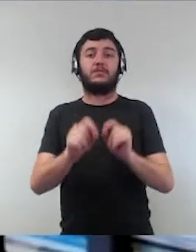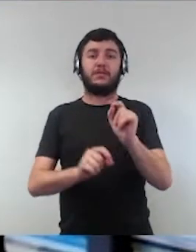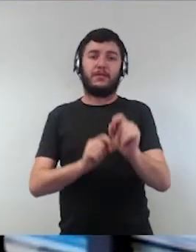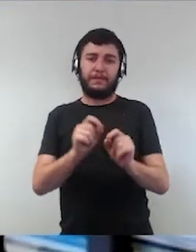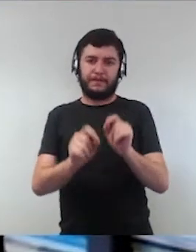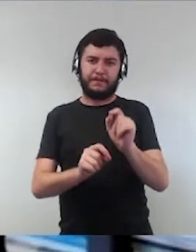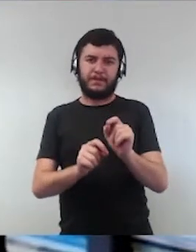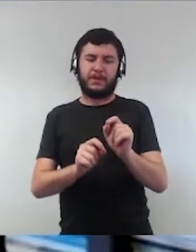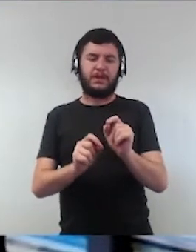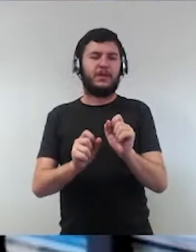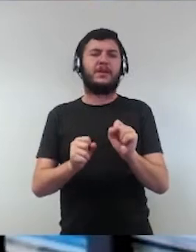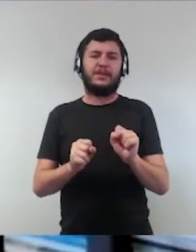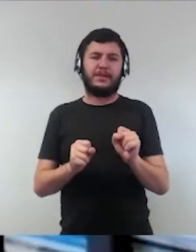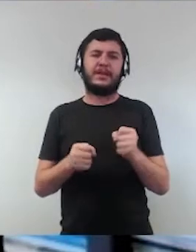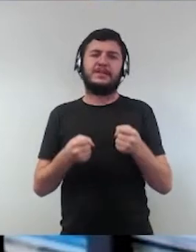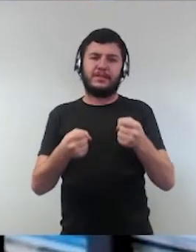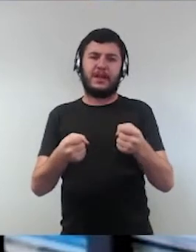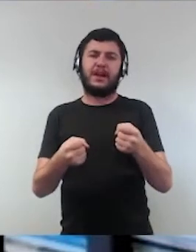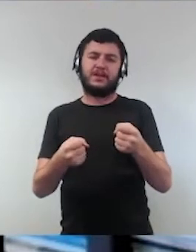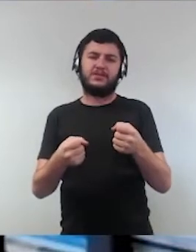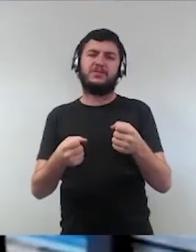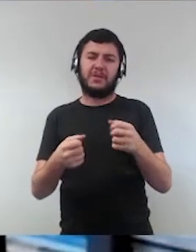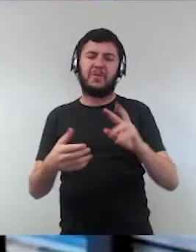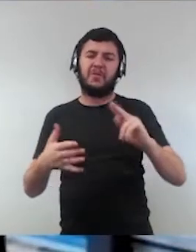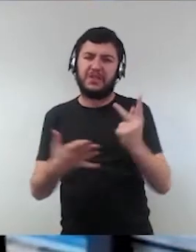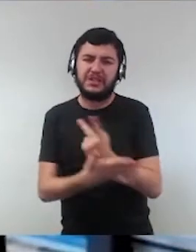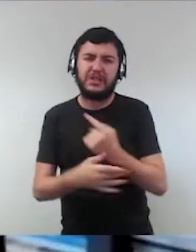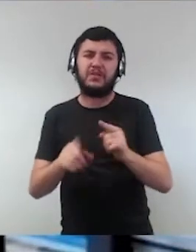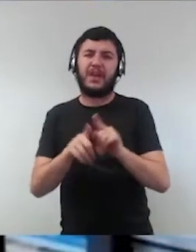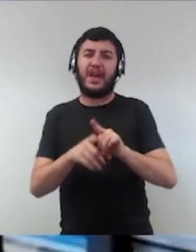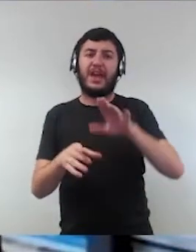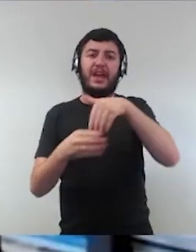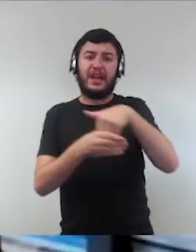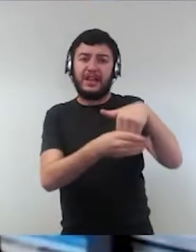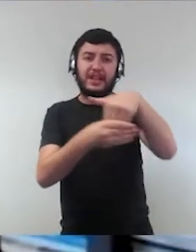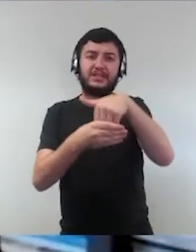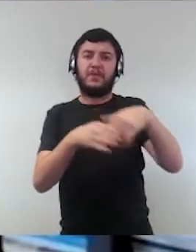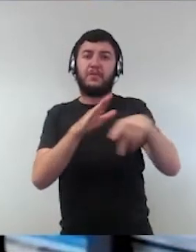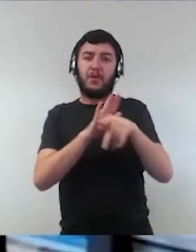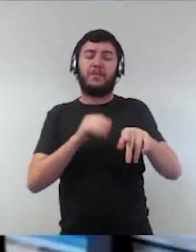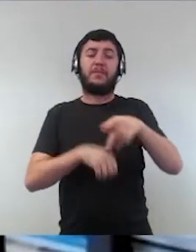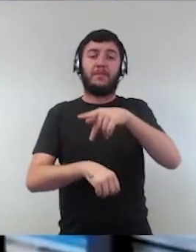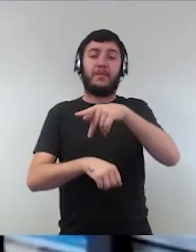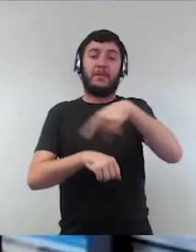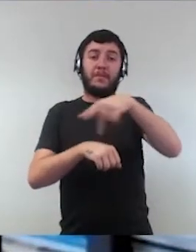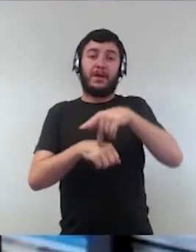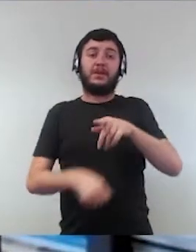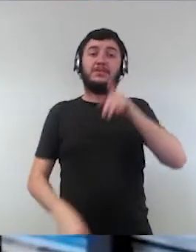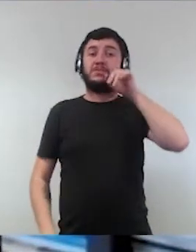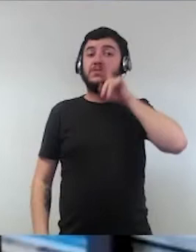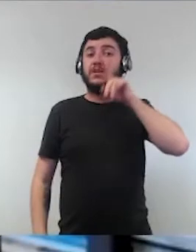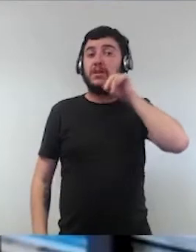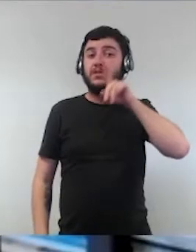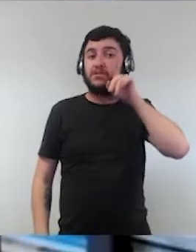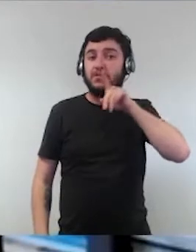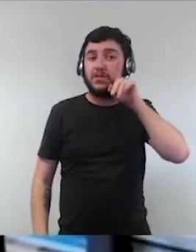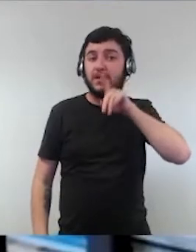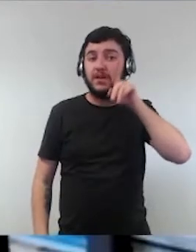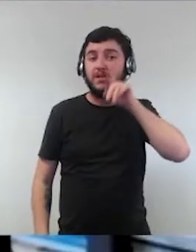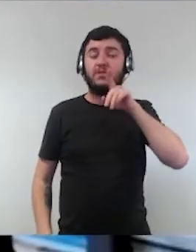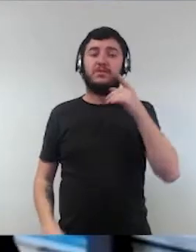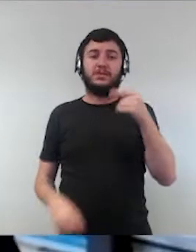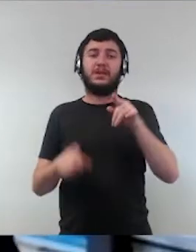muita intensidade na última eleição presidencial americana e também na nossa última eleição